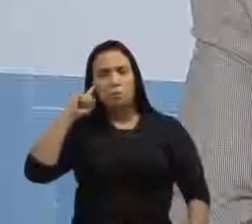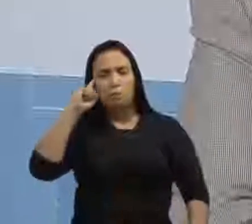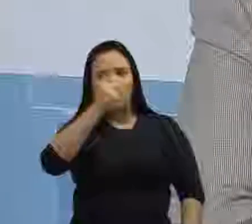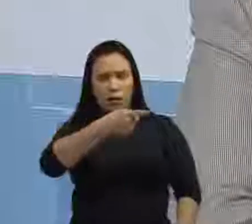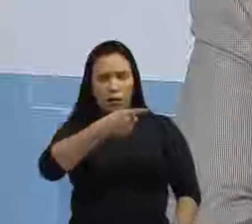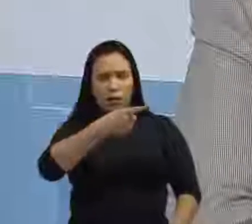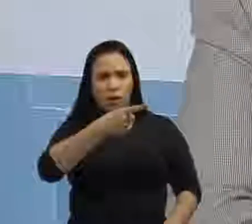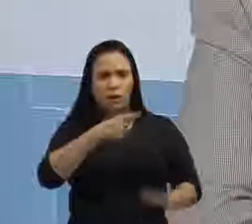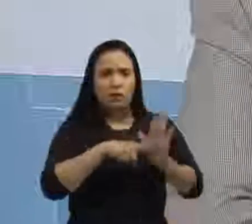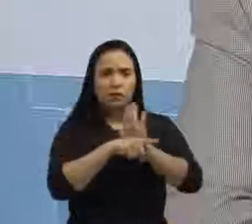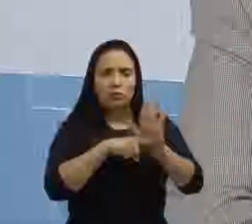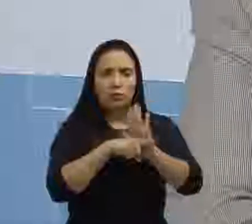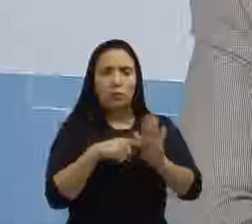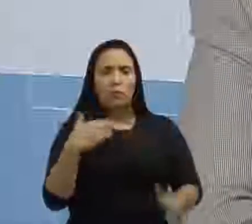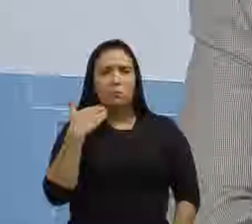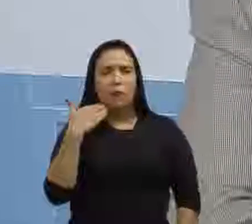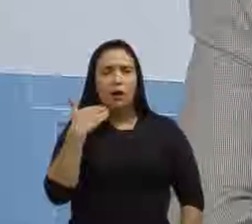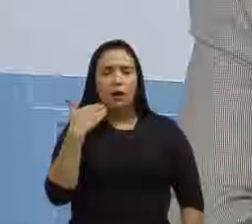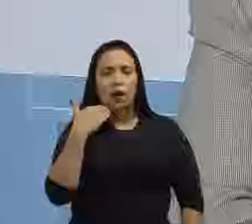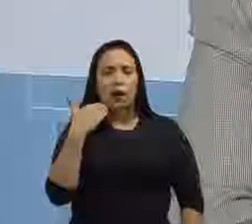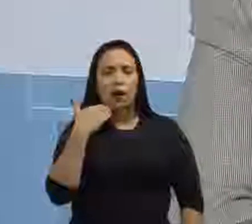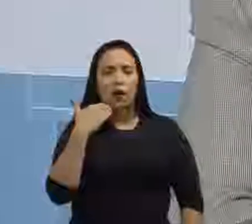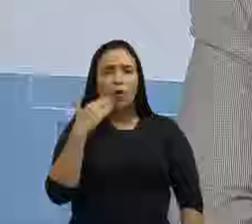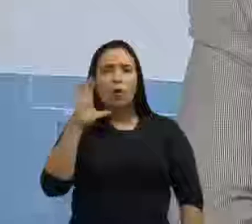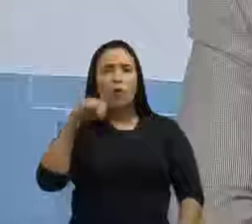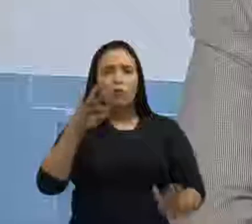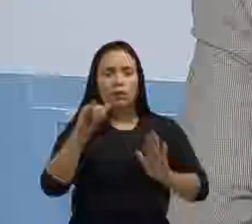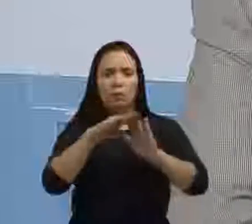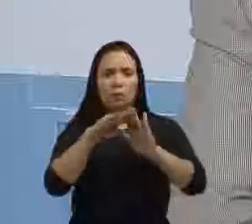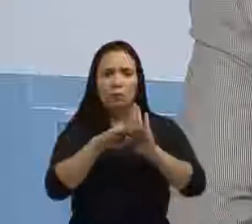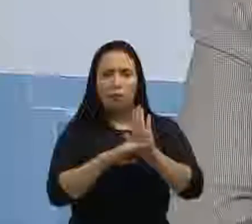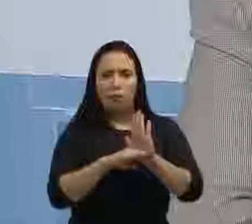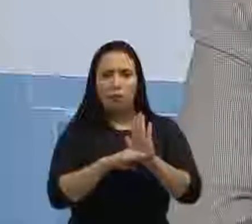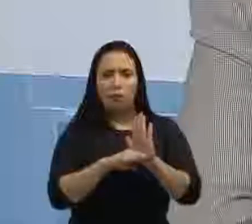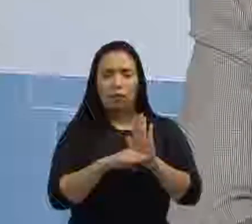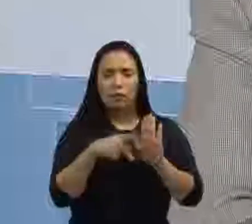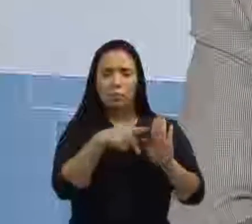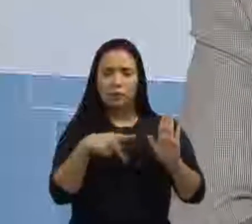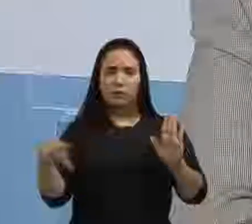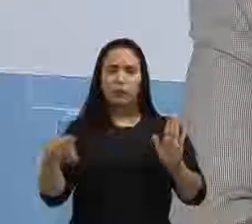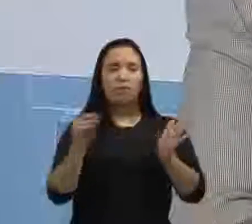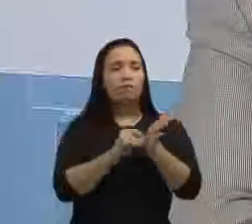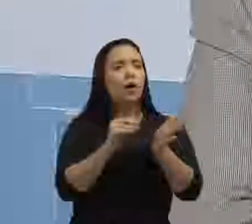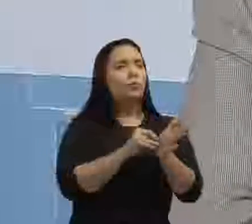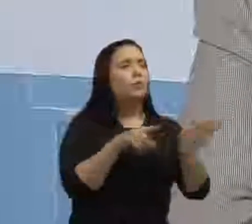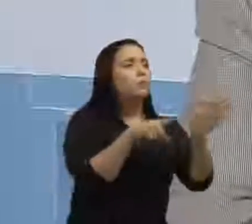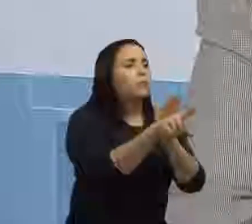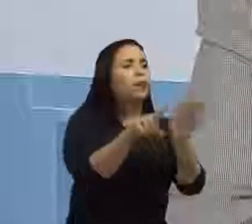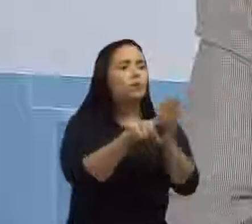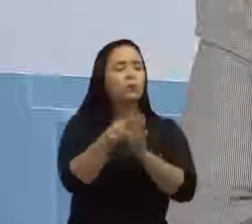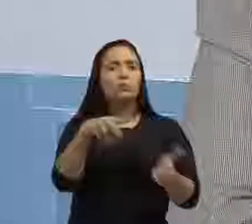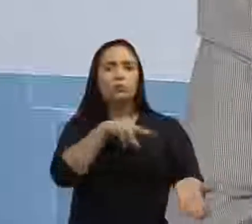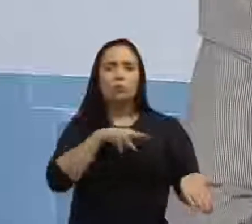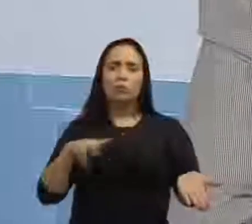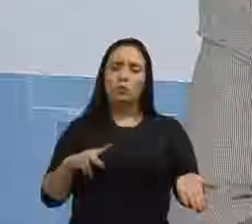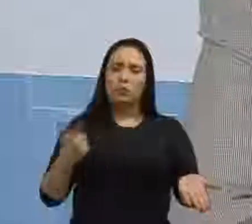Supremo para quebrar o sigilo de um presidente da República. E sem ouvir o Ministério Público. O Ministério Público passou direto. Eu